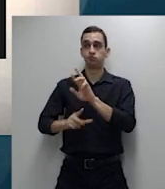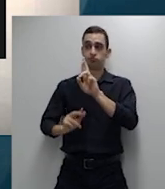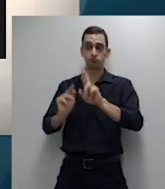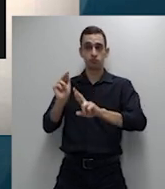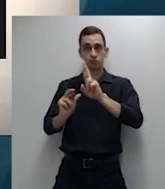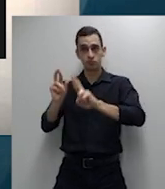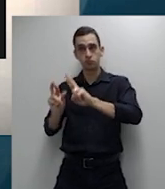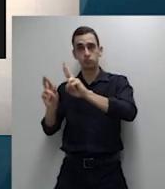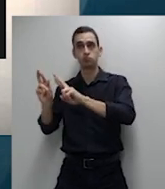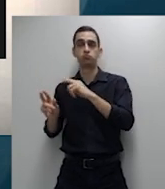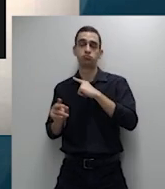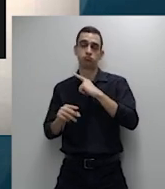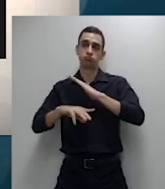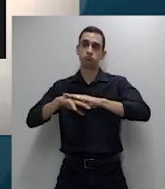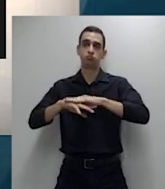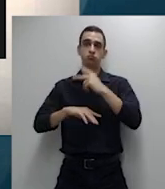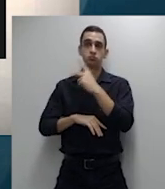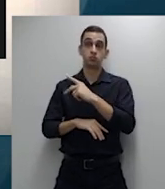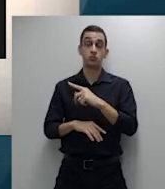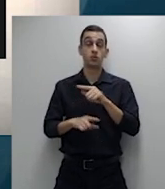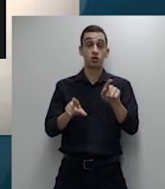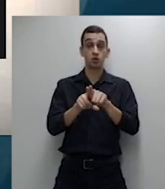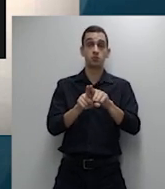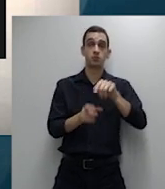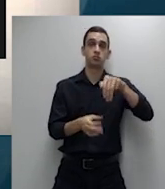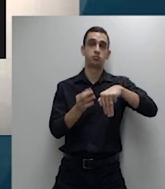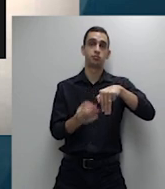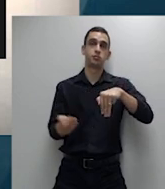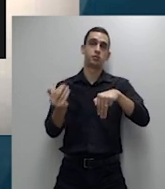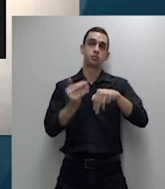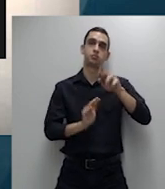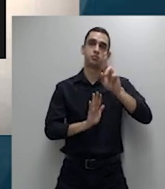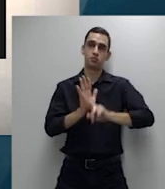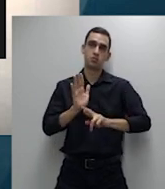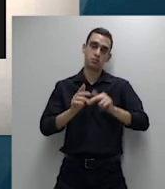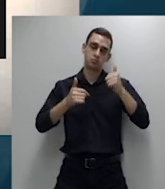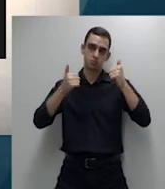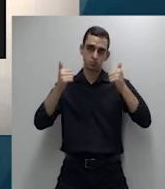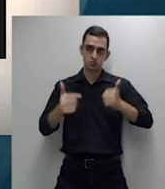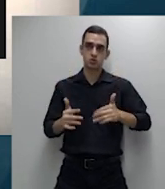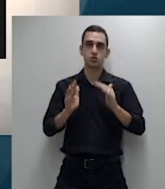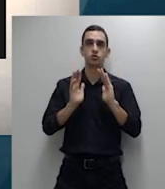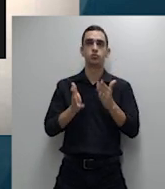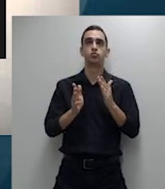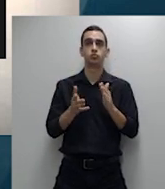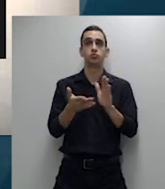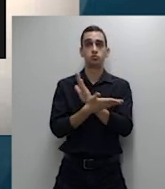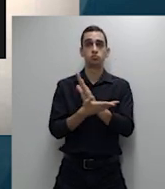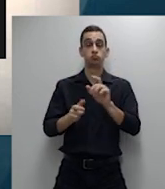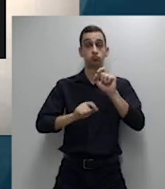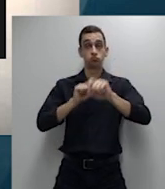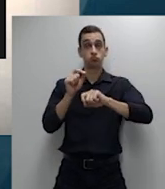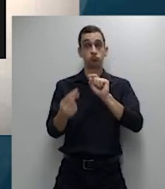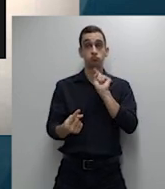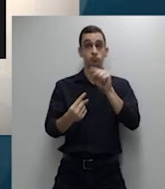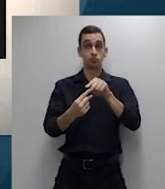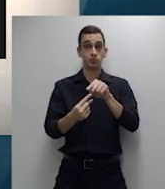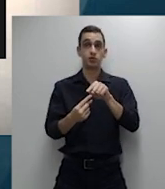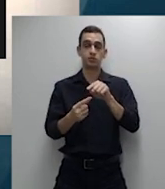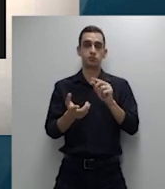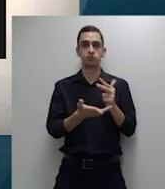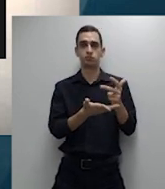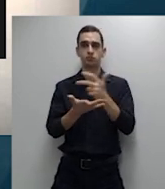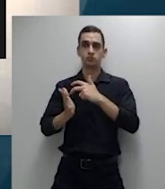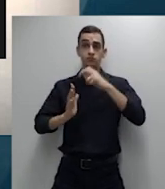relator tratam de ações anulatórias portanto Nós temos duas execuções fiscais mais execuções fiscais ex